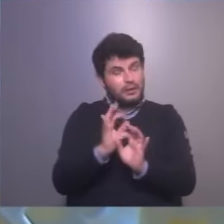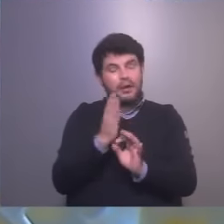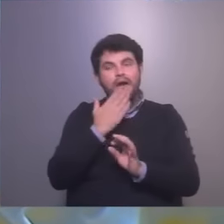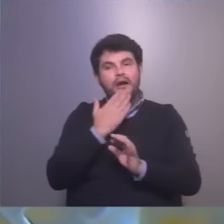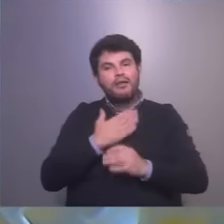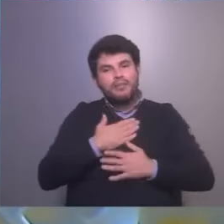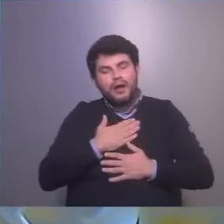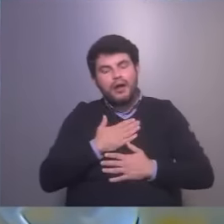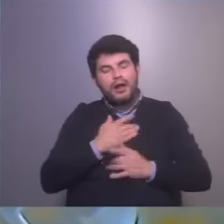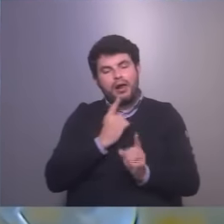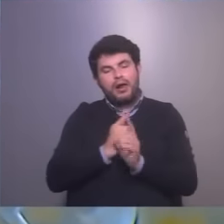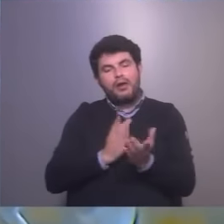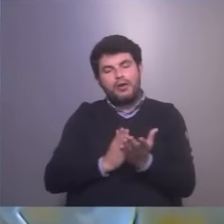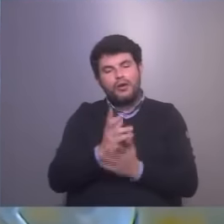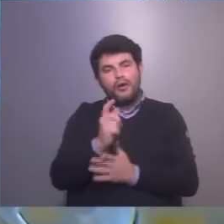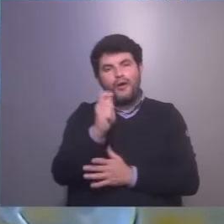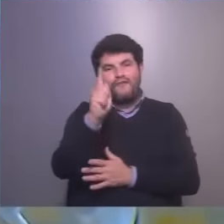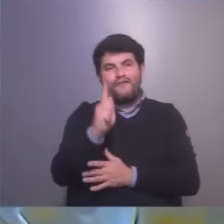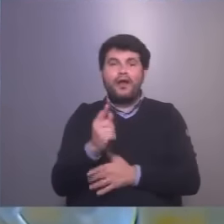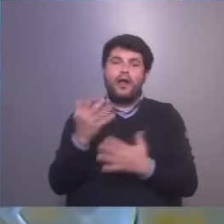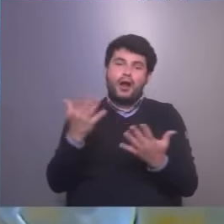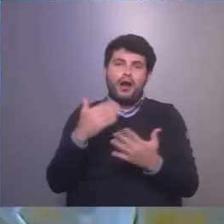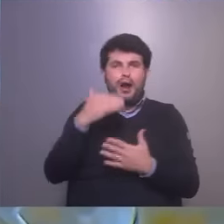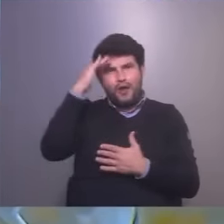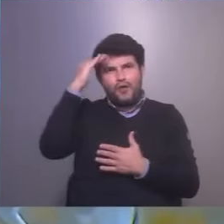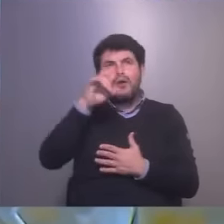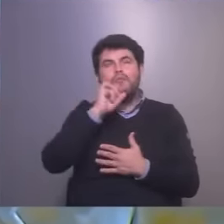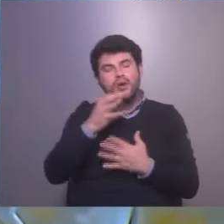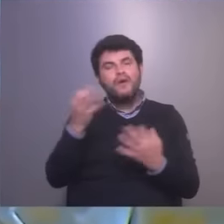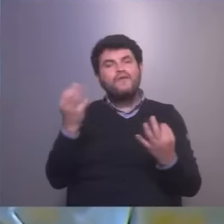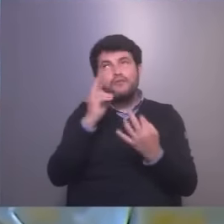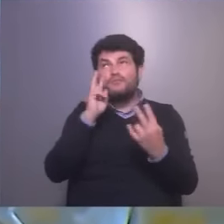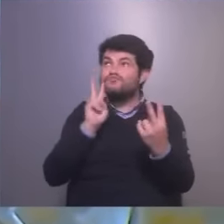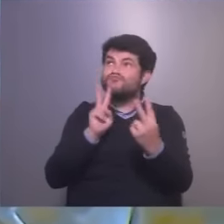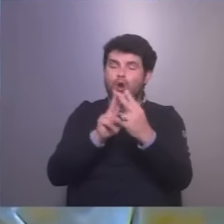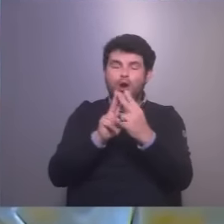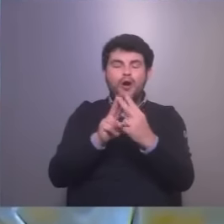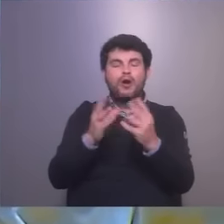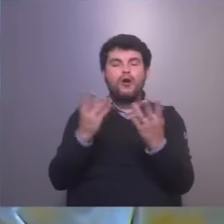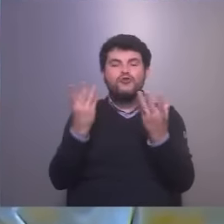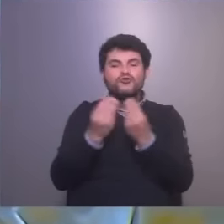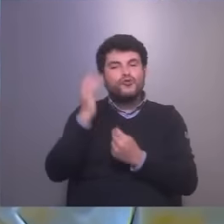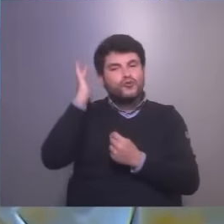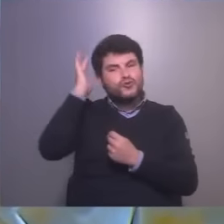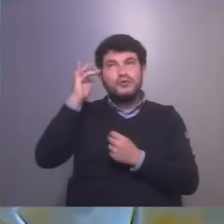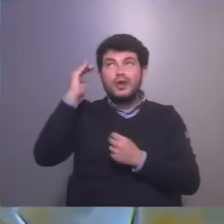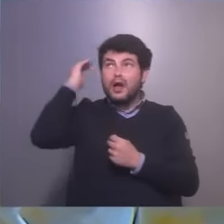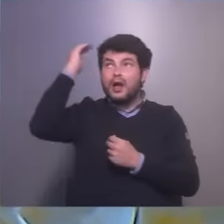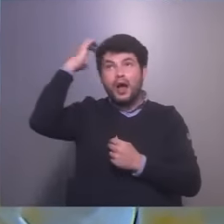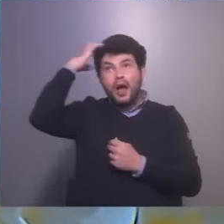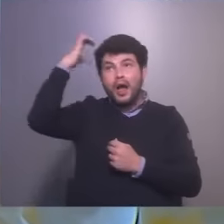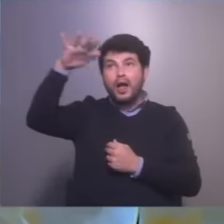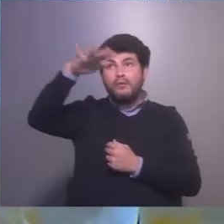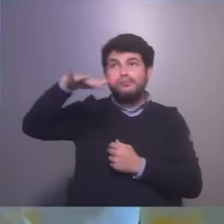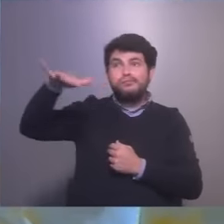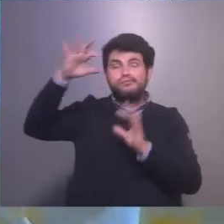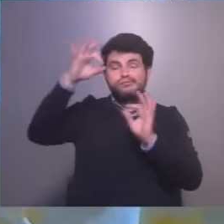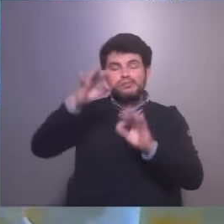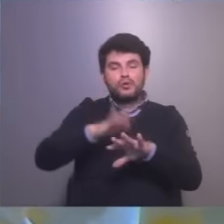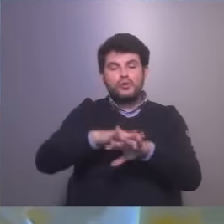Santa Maria, que aqui se manifestou revestida da vossa luz, fazei que perseveremos na fé, até que um